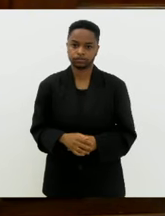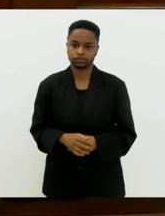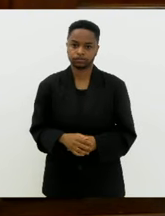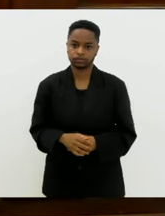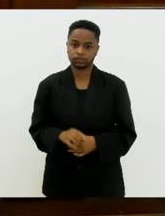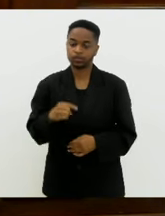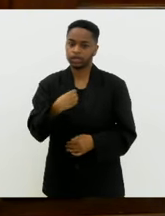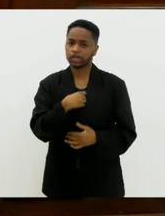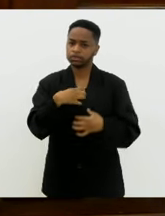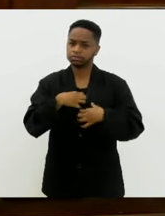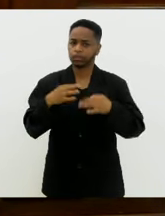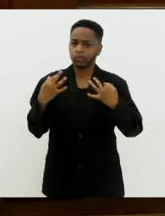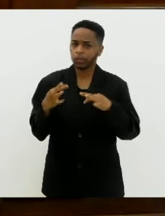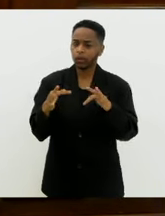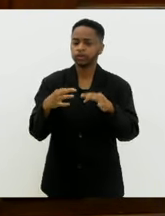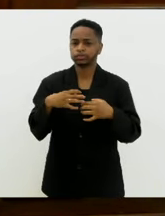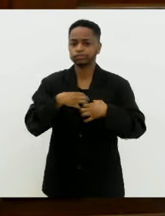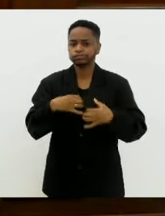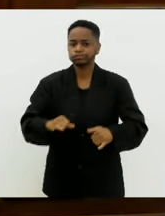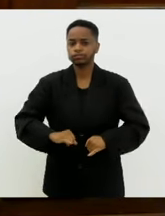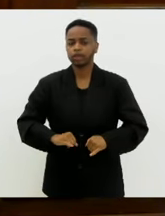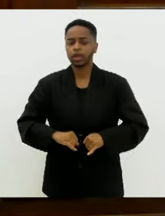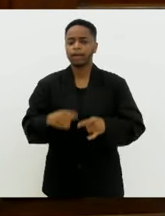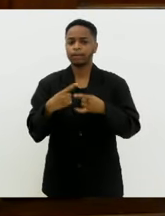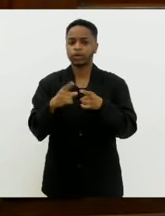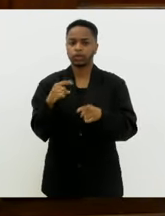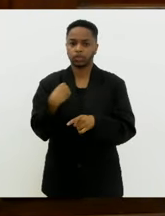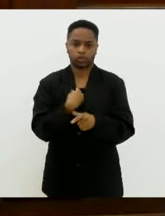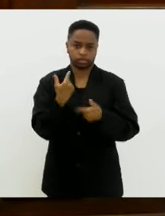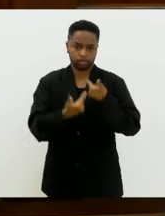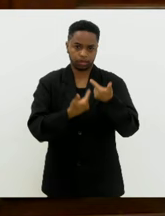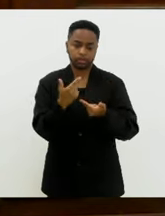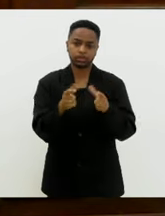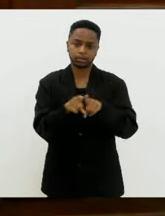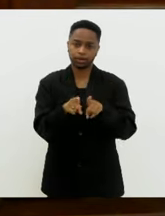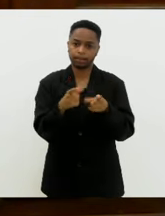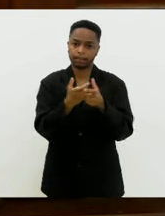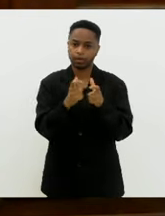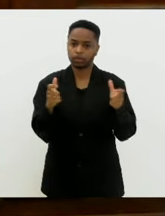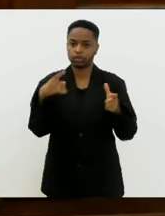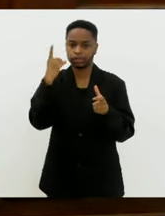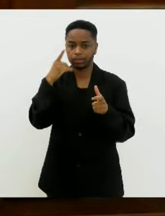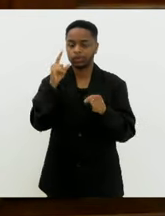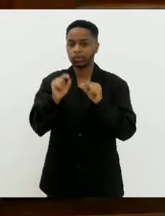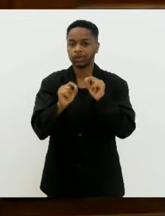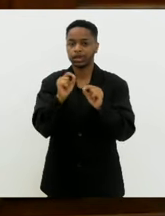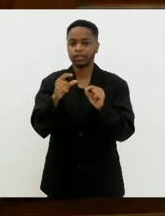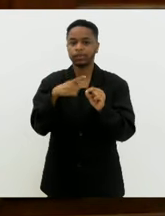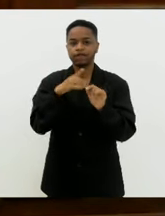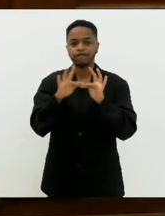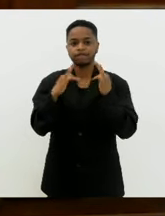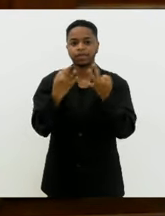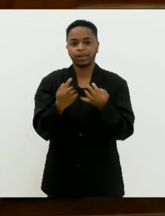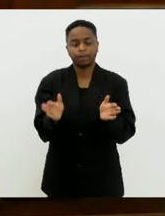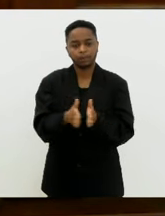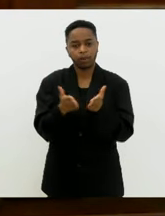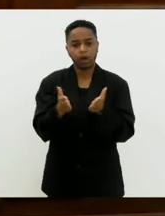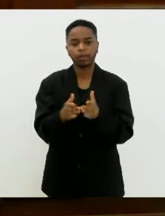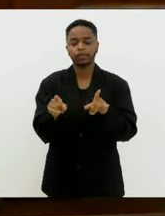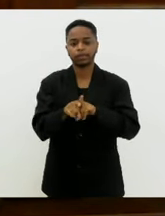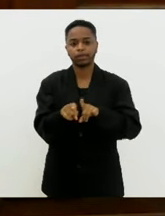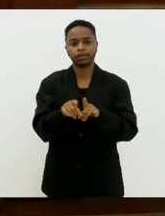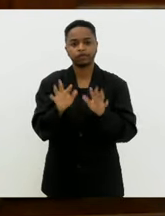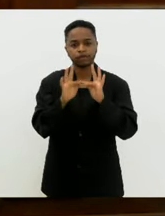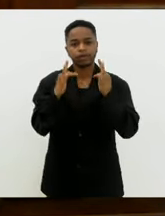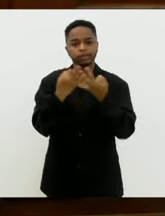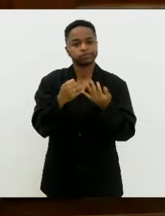somos trabalhadores, uma boa parte, né, vamos dizer, dos deputados aqui, são de famílias humildes, família realmente que luta o